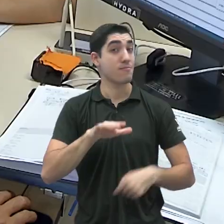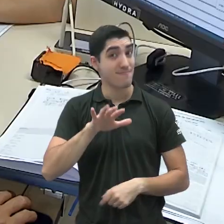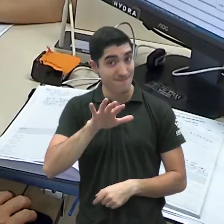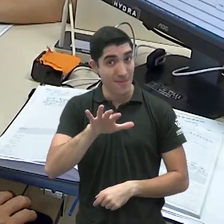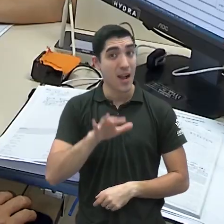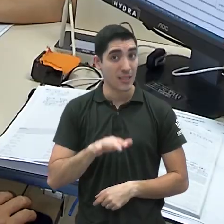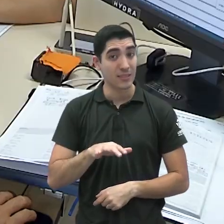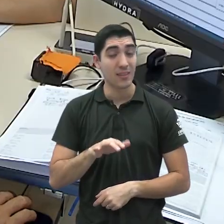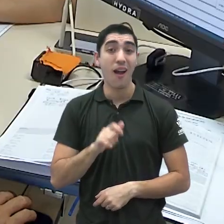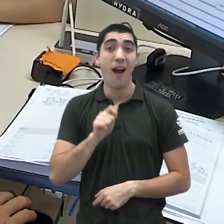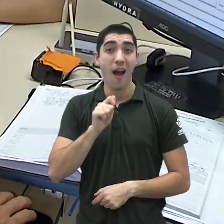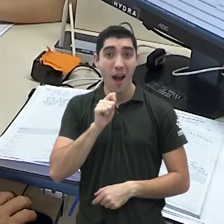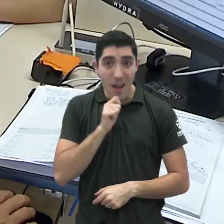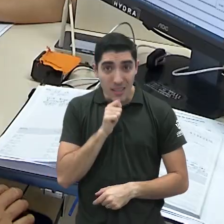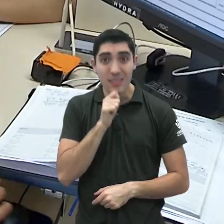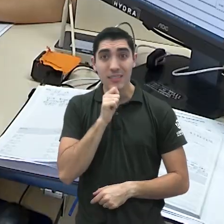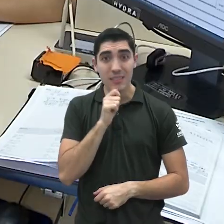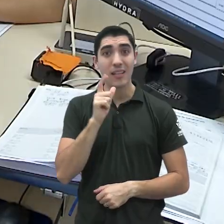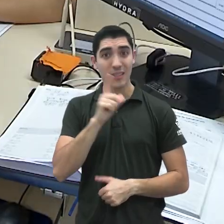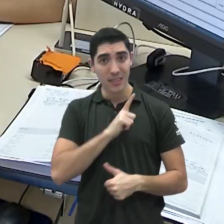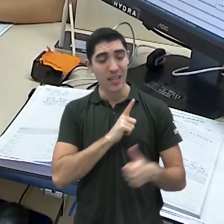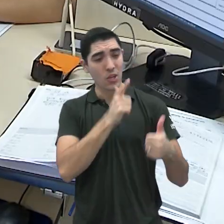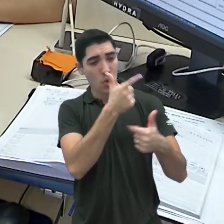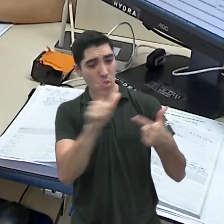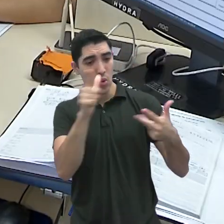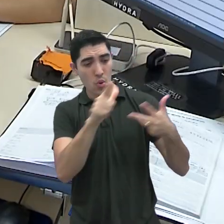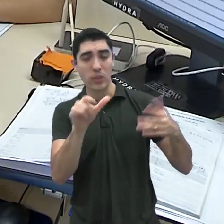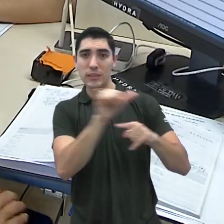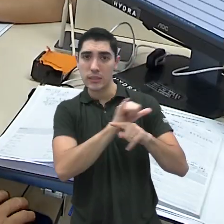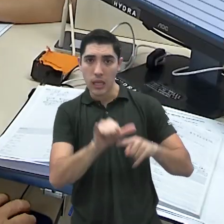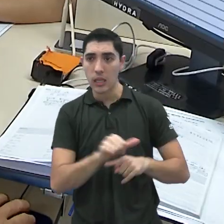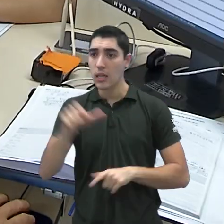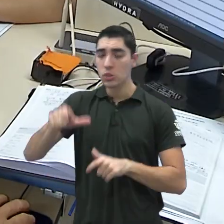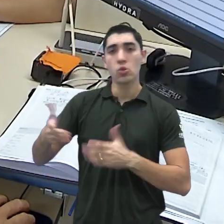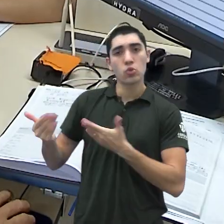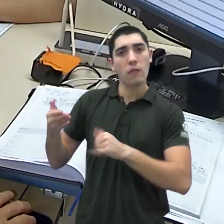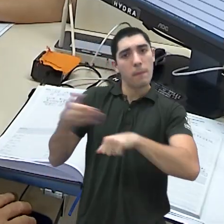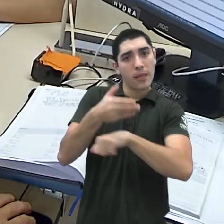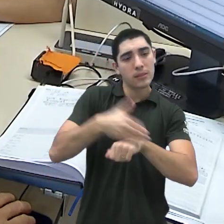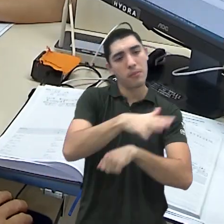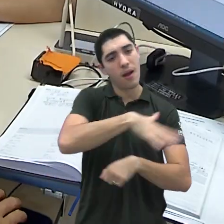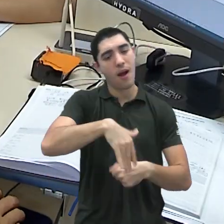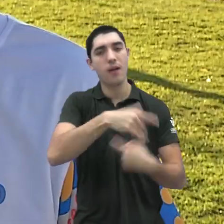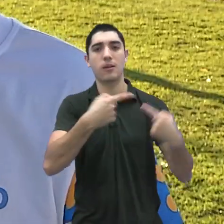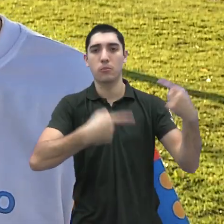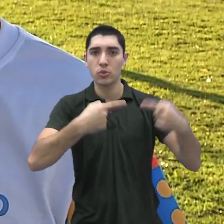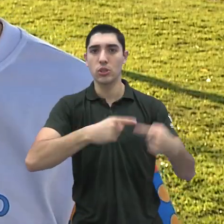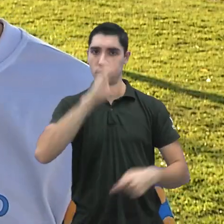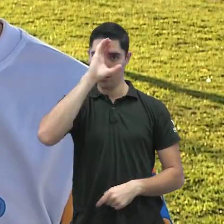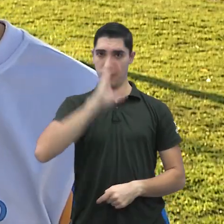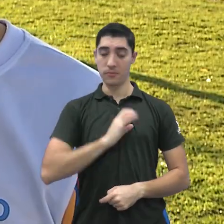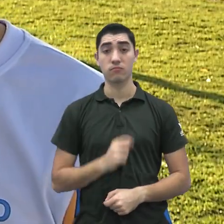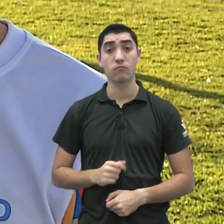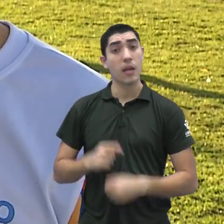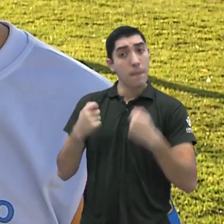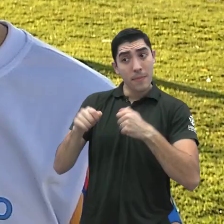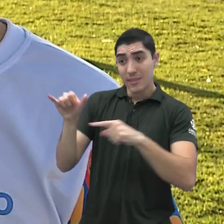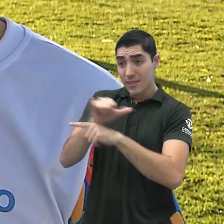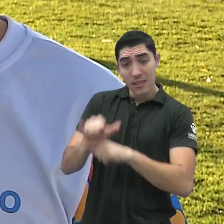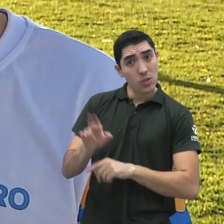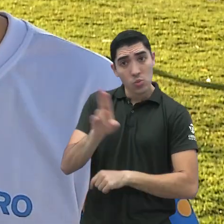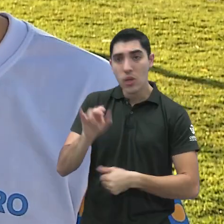jovens. Mas há muitas outras formas da juventude exercer a cidadania. Usar as ferramentas que você tem.